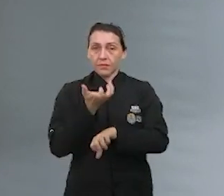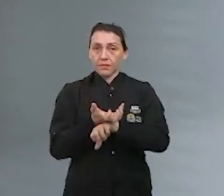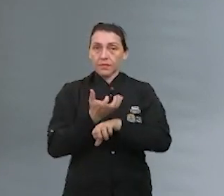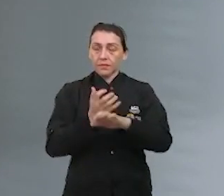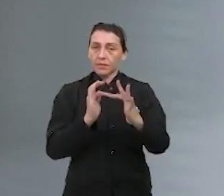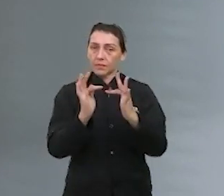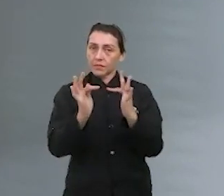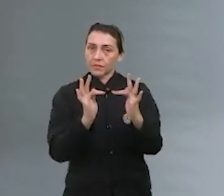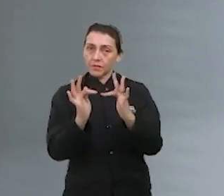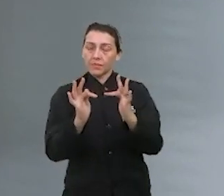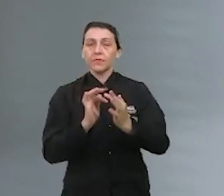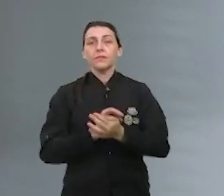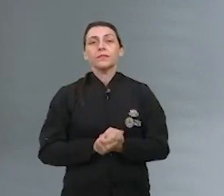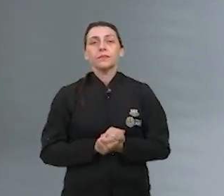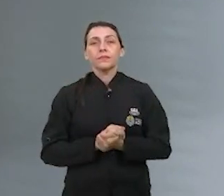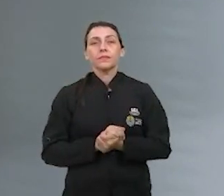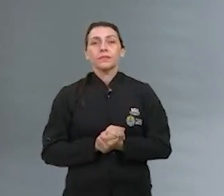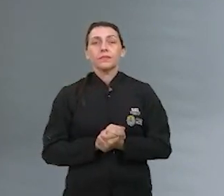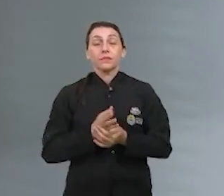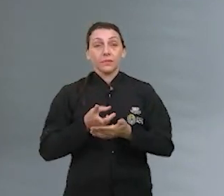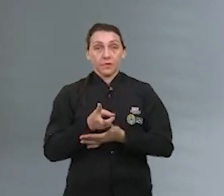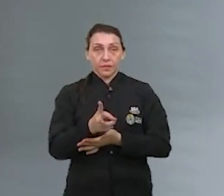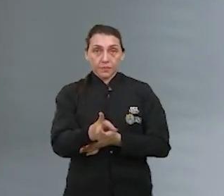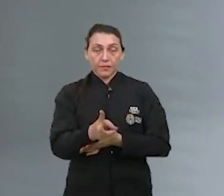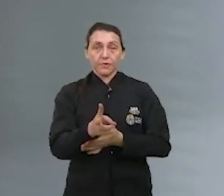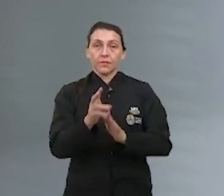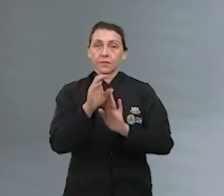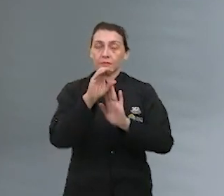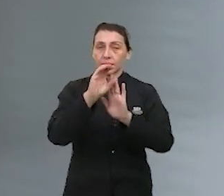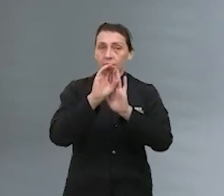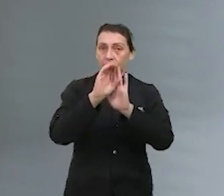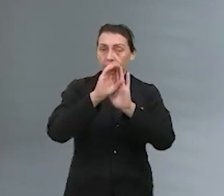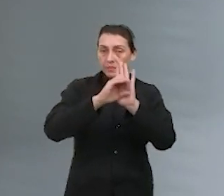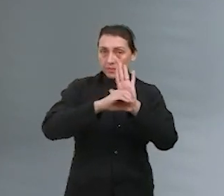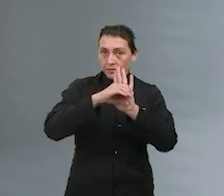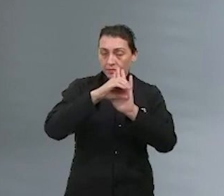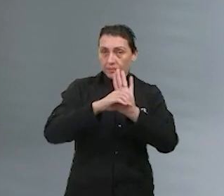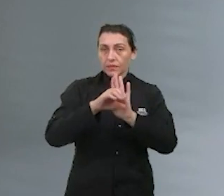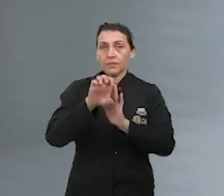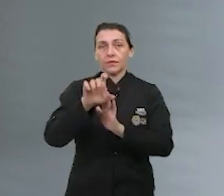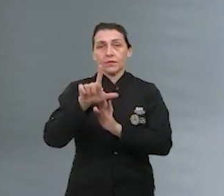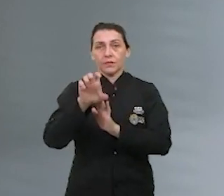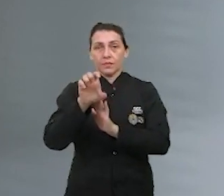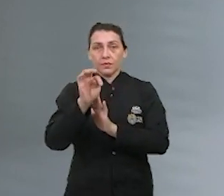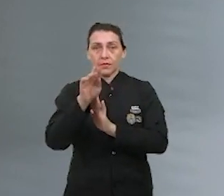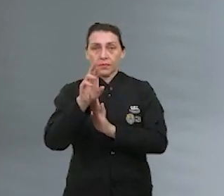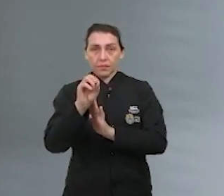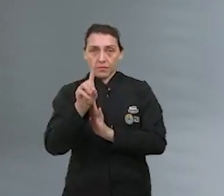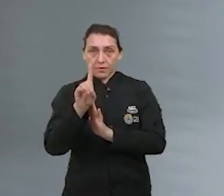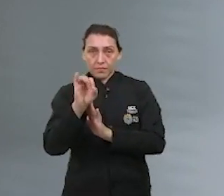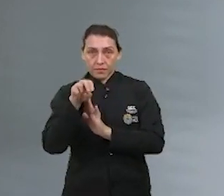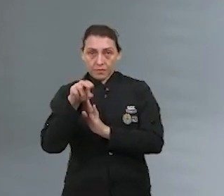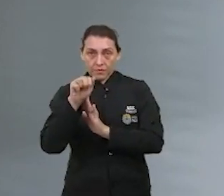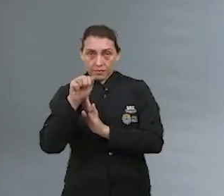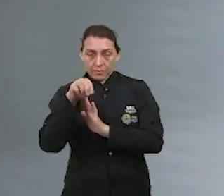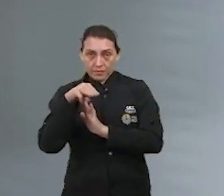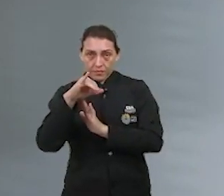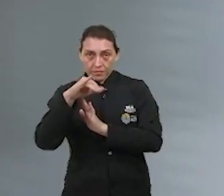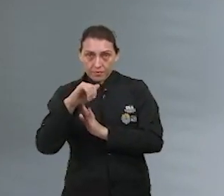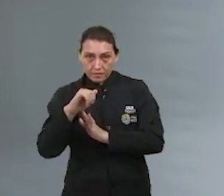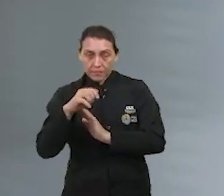componente de Física. E dando aí continuidade ao conteúdo de Eletrodinâmica, hoje vamos falar dos